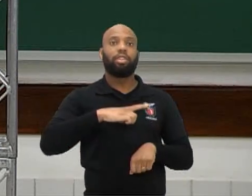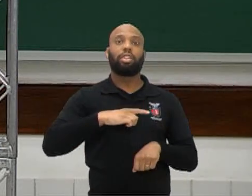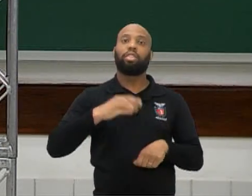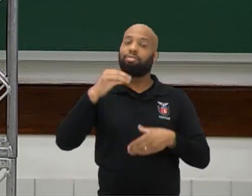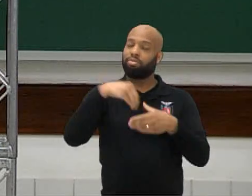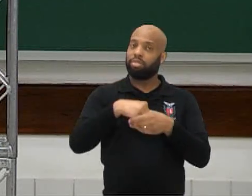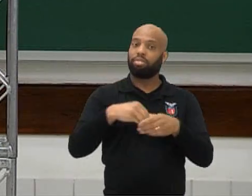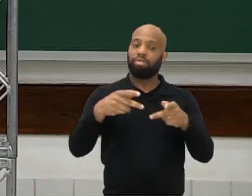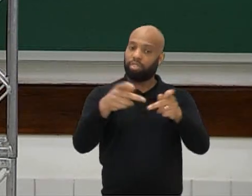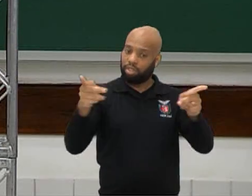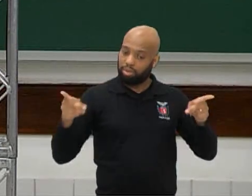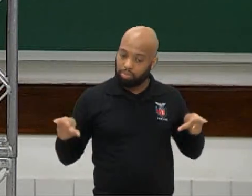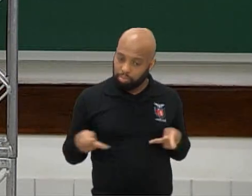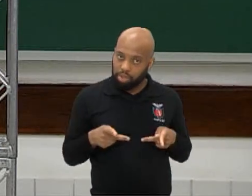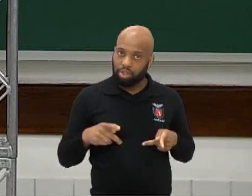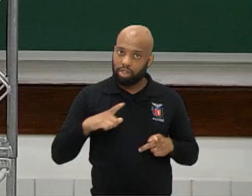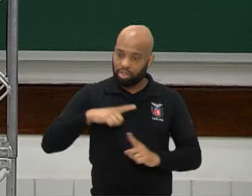pizza?